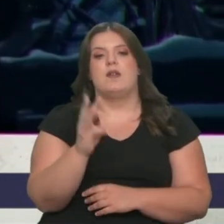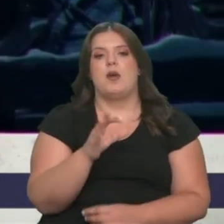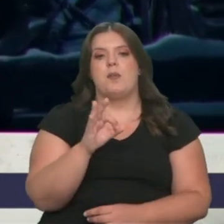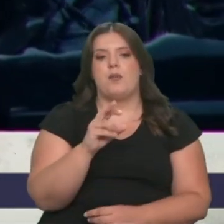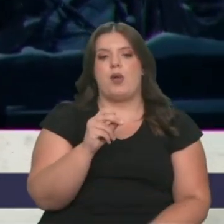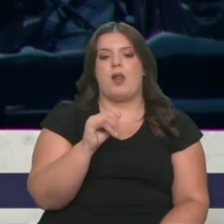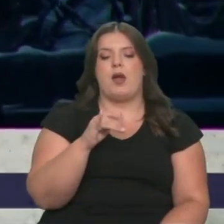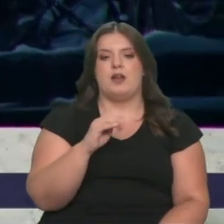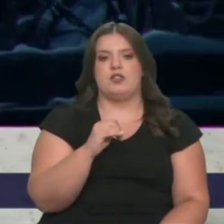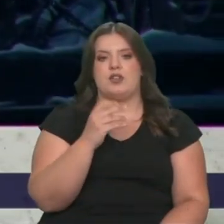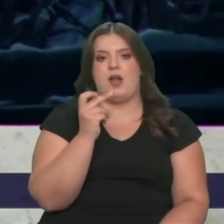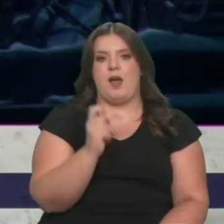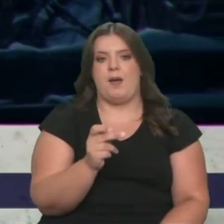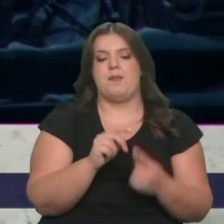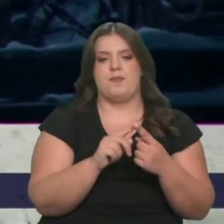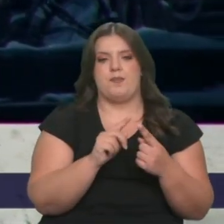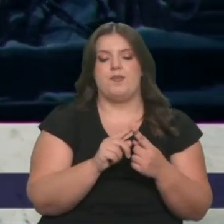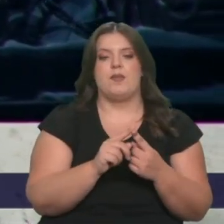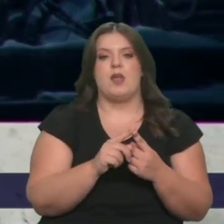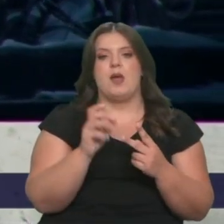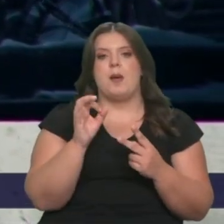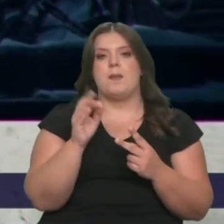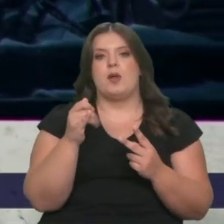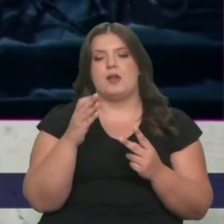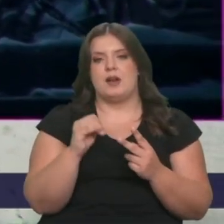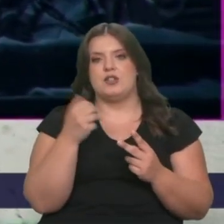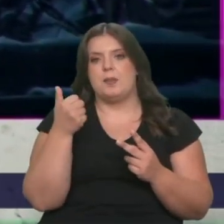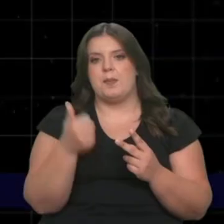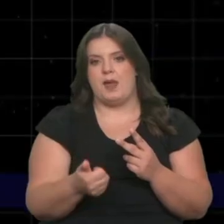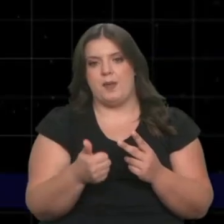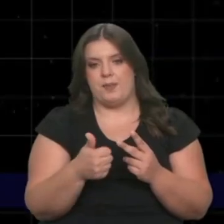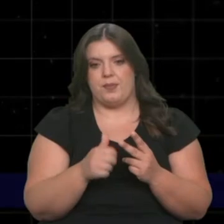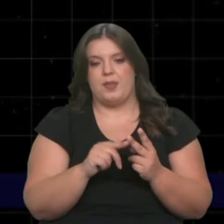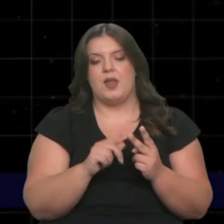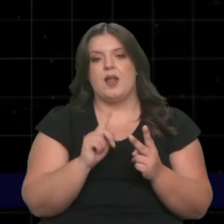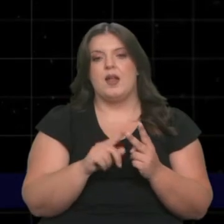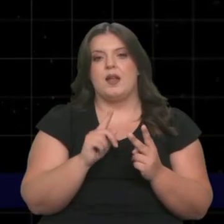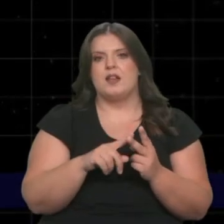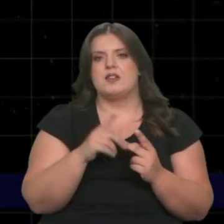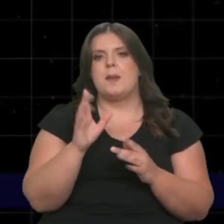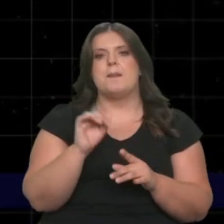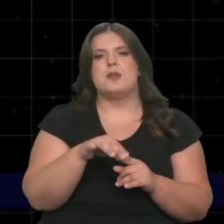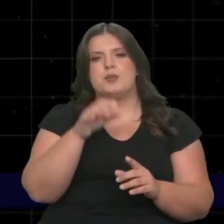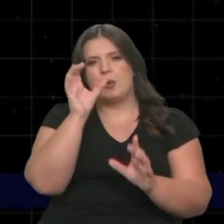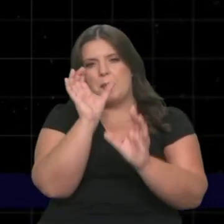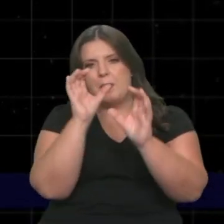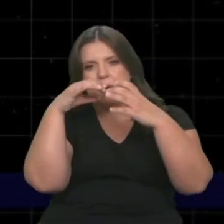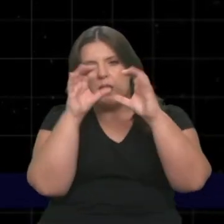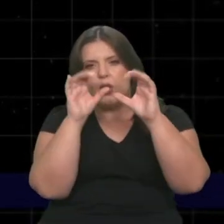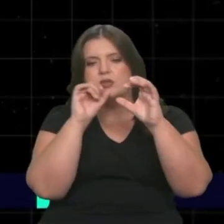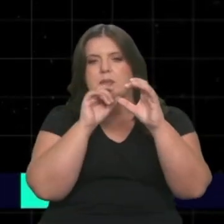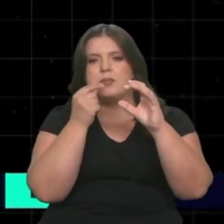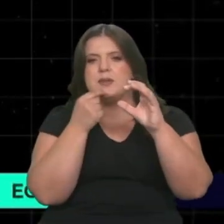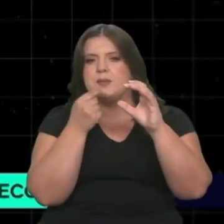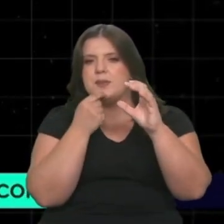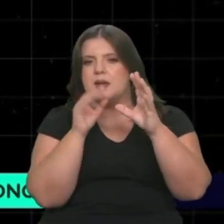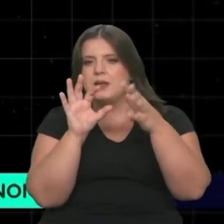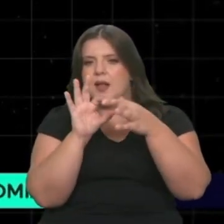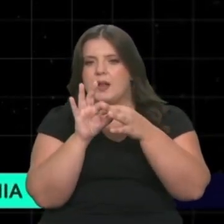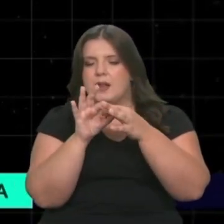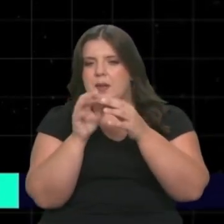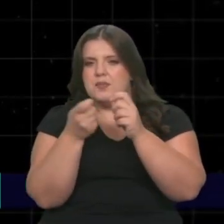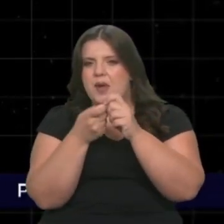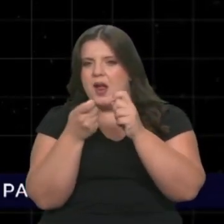Polaris A, que é a estrela polar, e a Polaris B, uma estrela que, mesmo com binóculos, nós conseguimos perceber que está ali